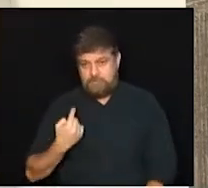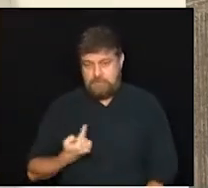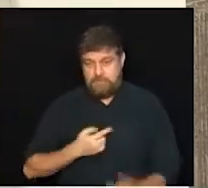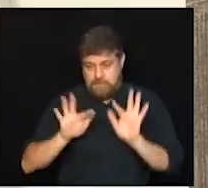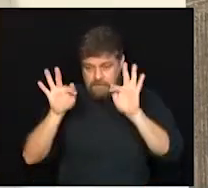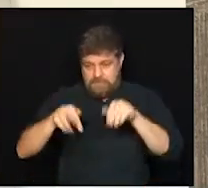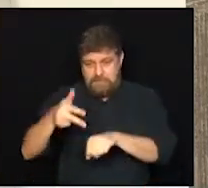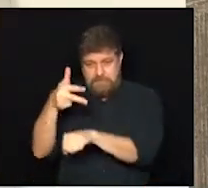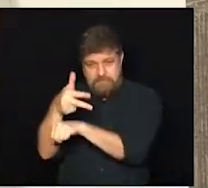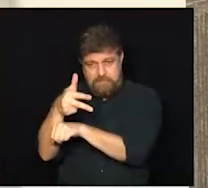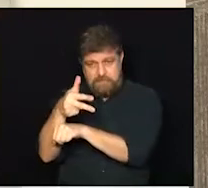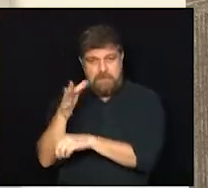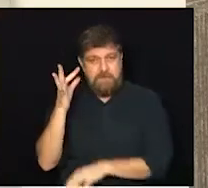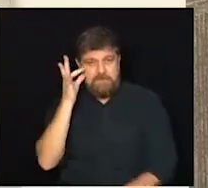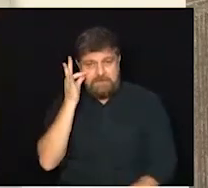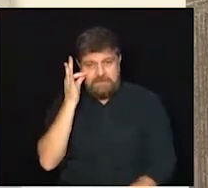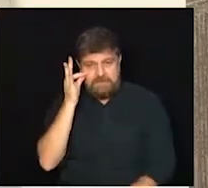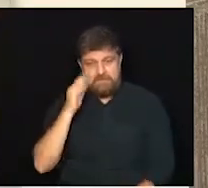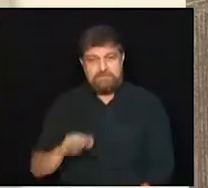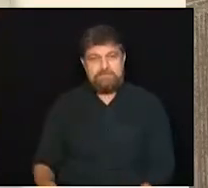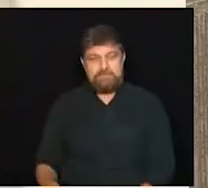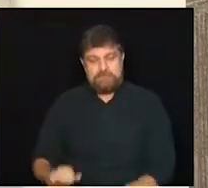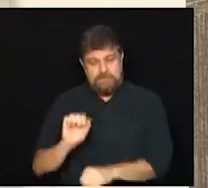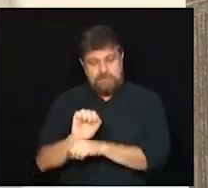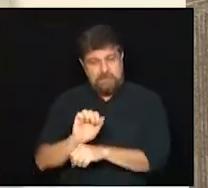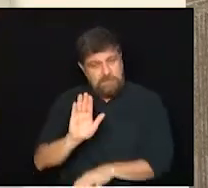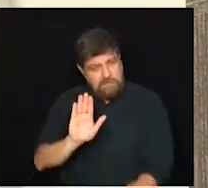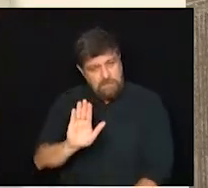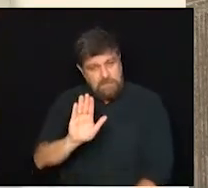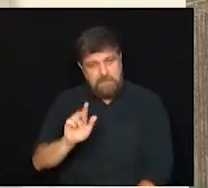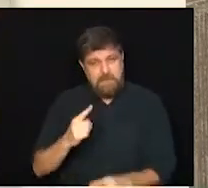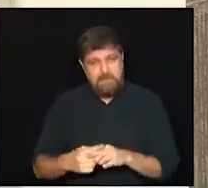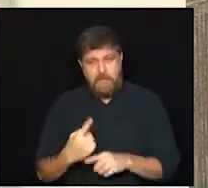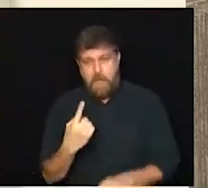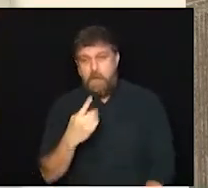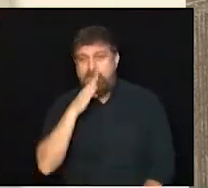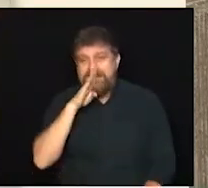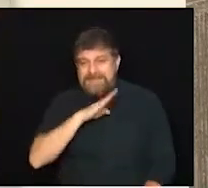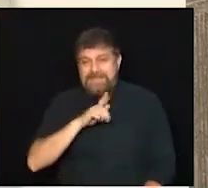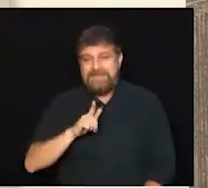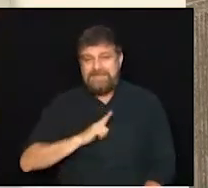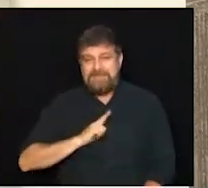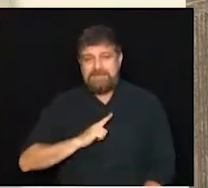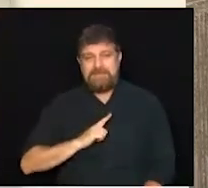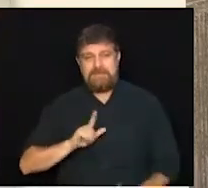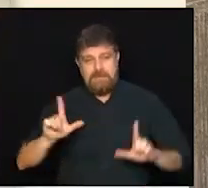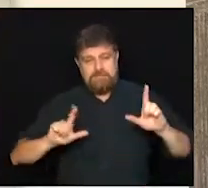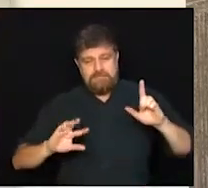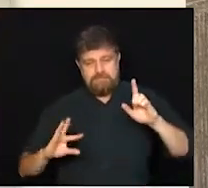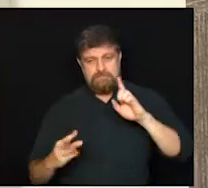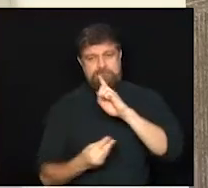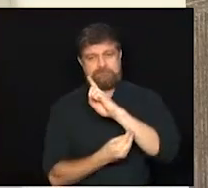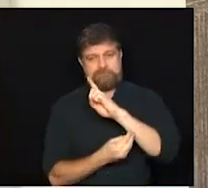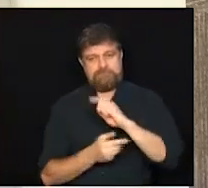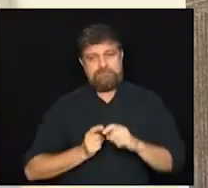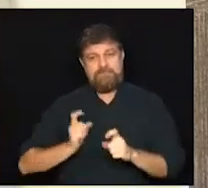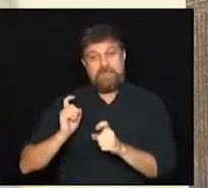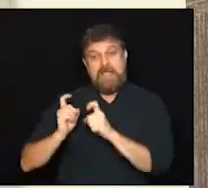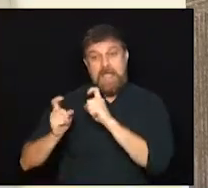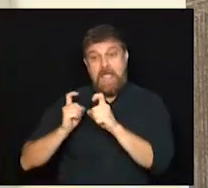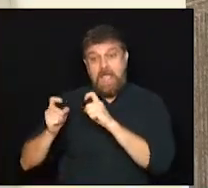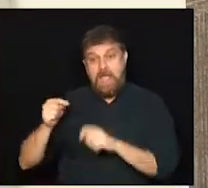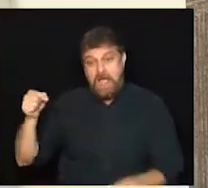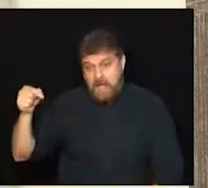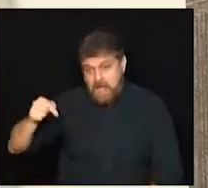a nossa transmissão ao vivo por aqui. Mas fique com a gente porque 1h temos também a transmissão ao vivo da reunião ordinária